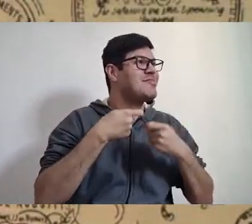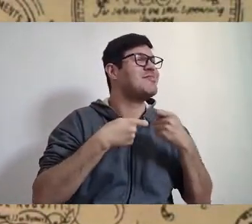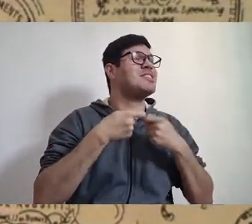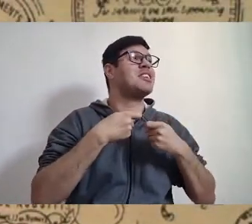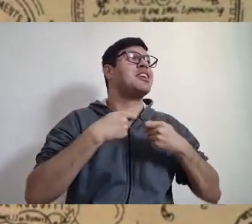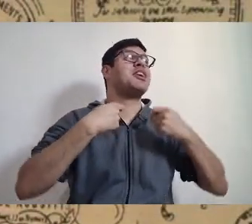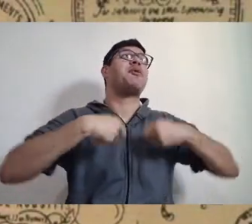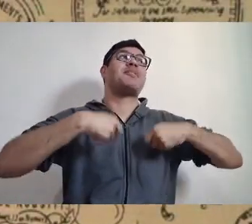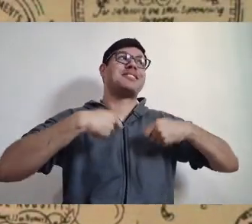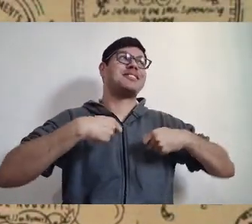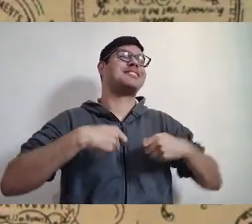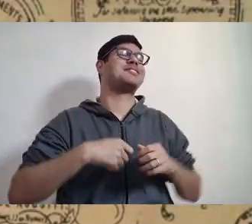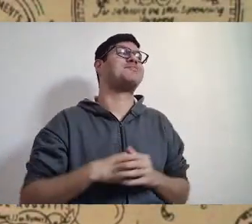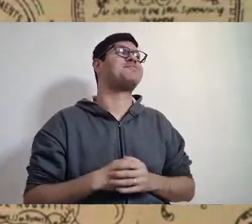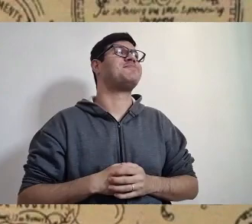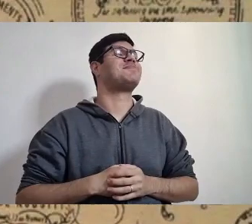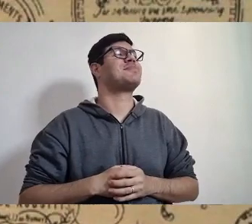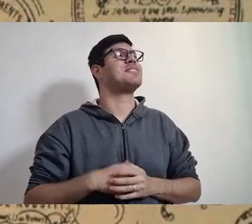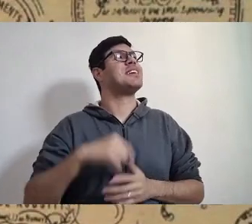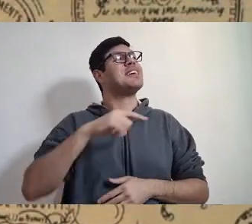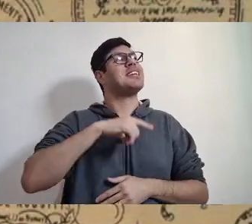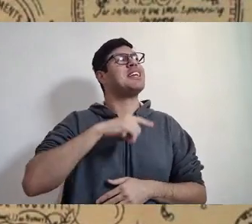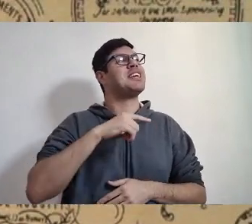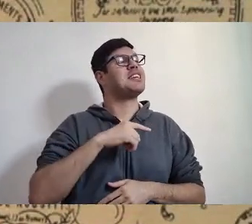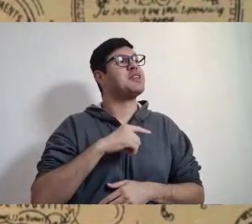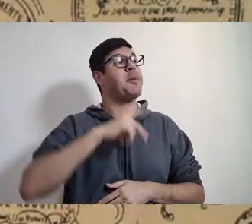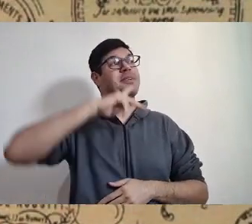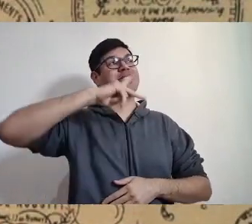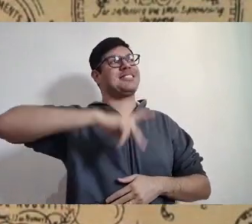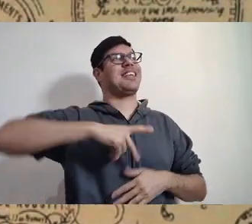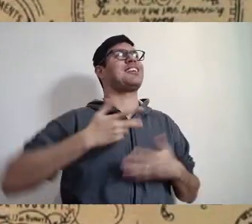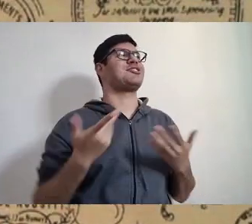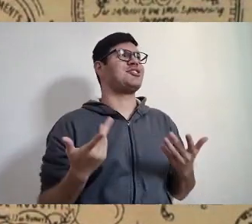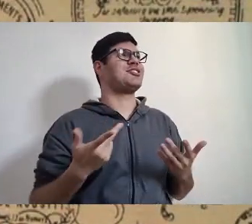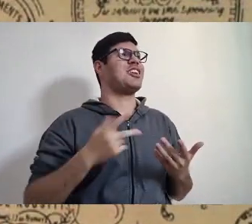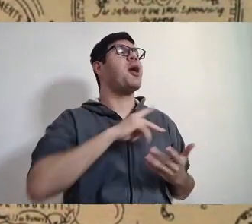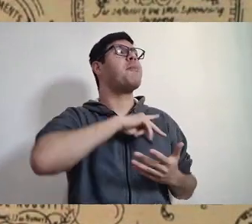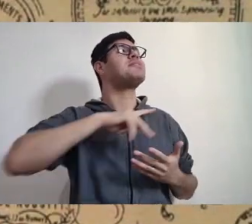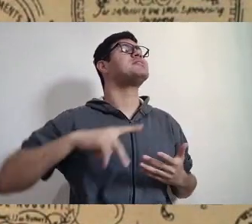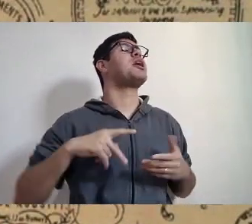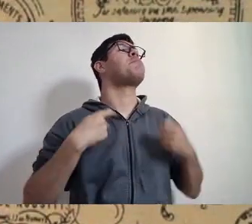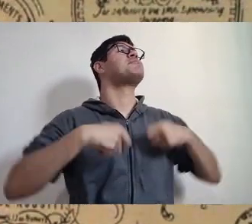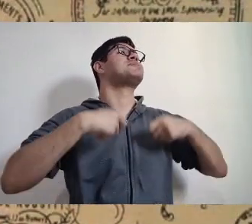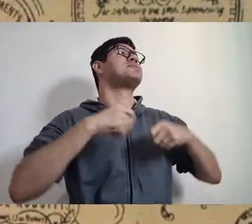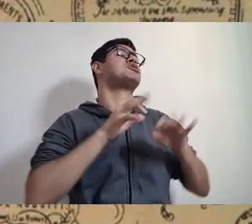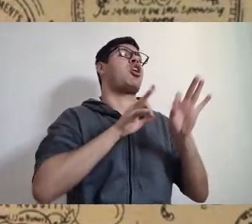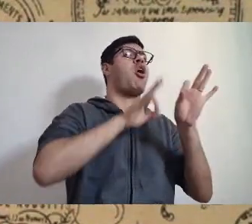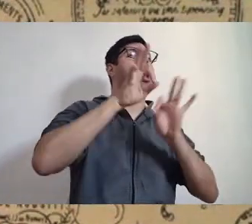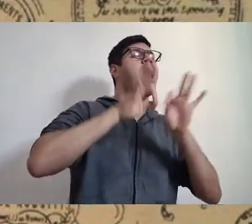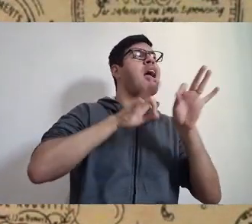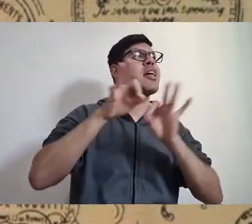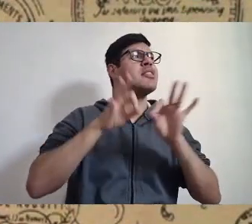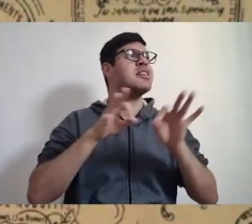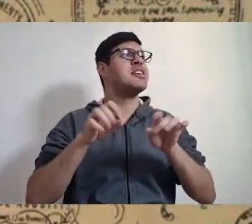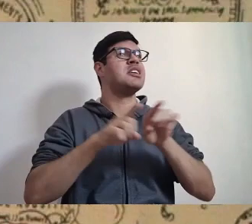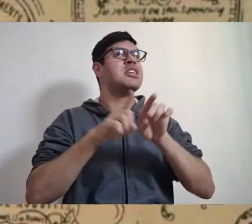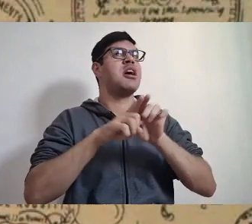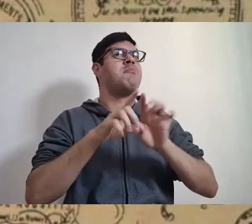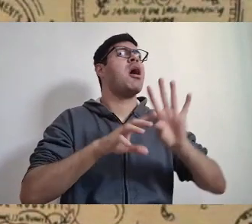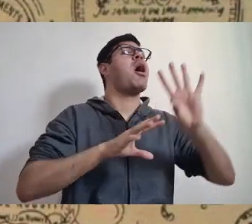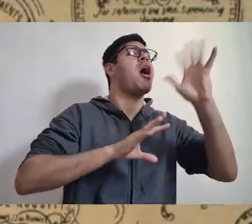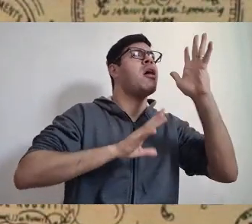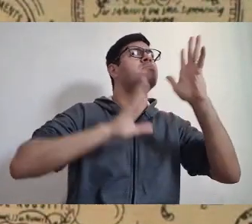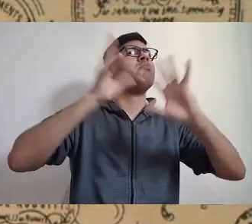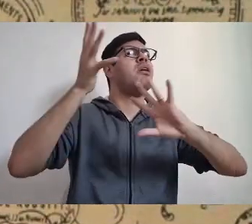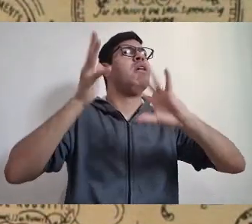de vereança, outra é como presidente. Presidente, você organiza a casa, você faz tudo acontecer na casa para que ela